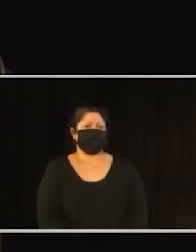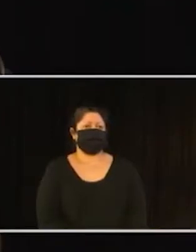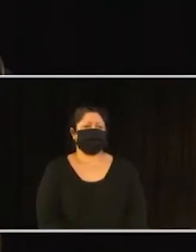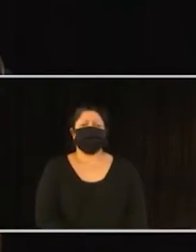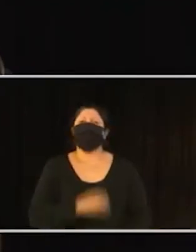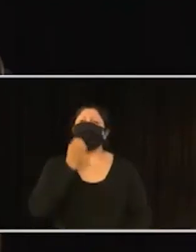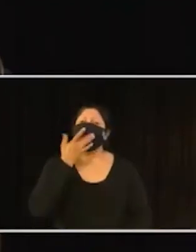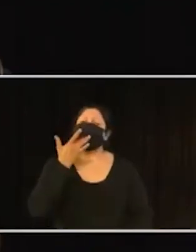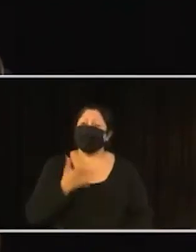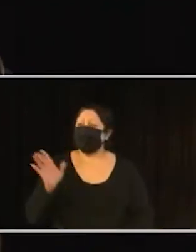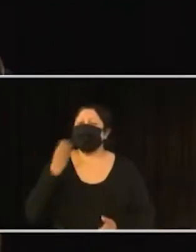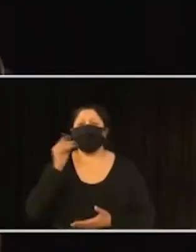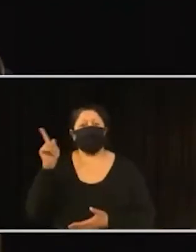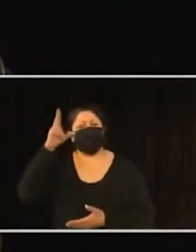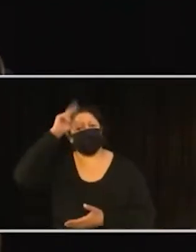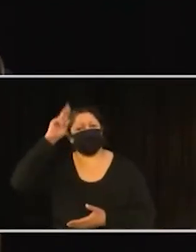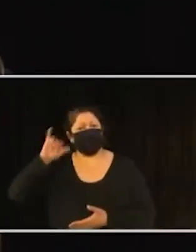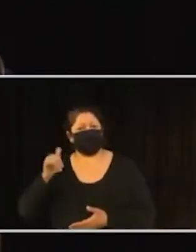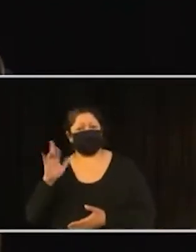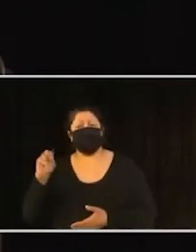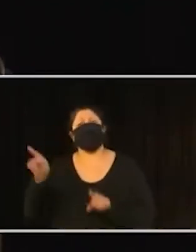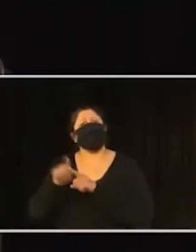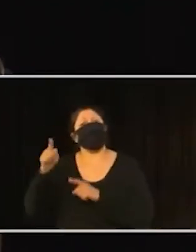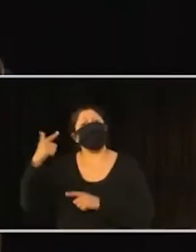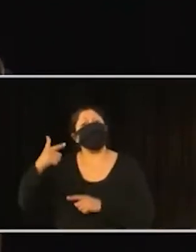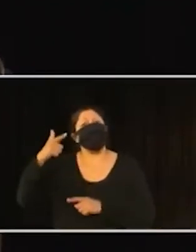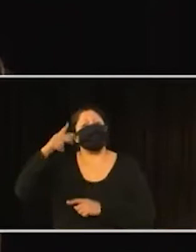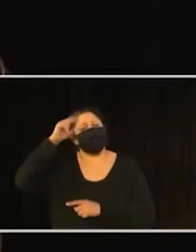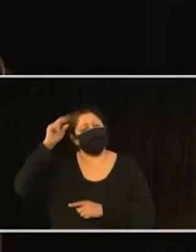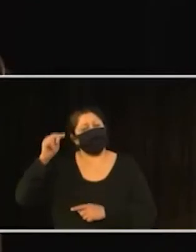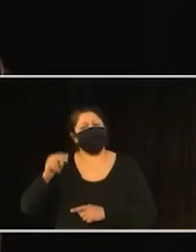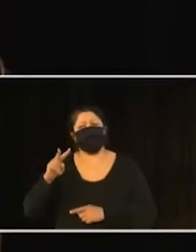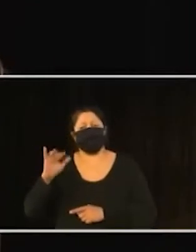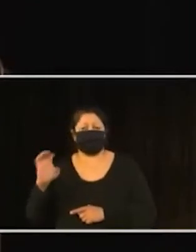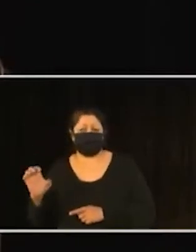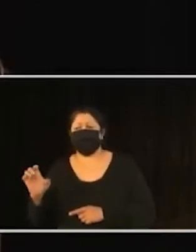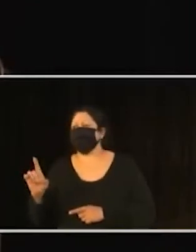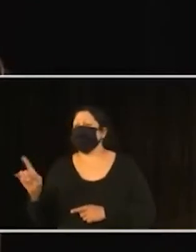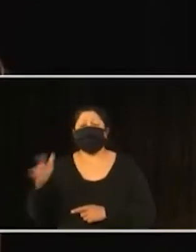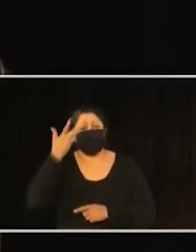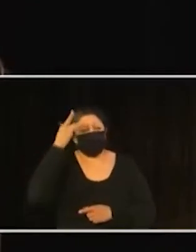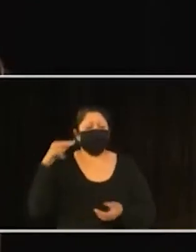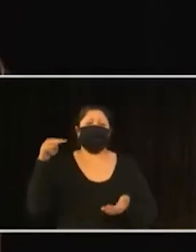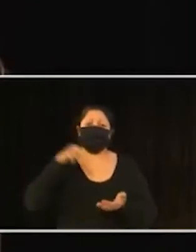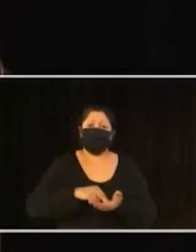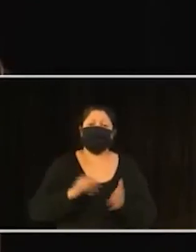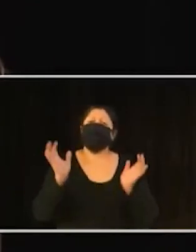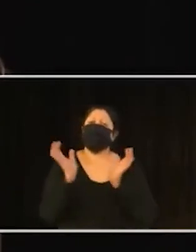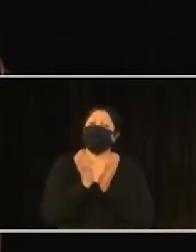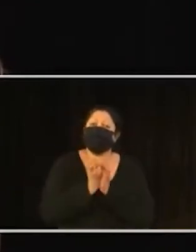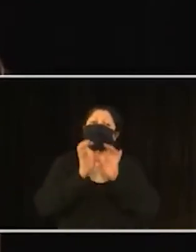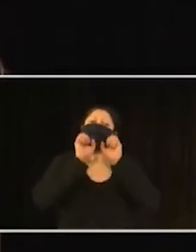Boa tarde, prefeito, vice-prefeito, demais presentes aqui, colegas, secretários,